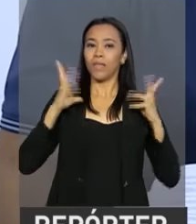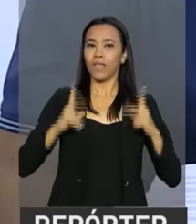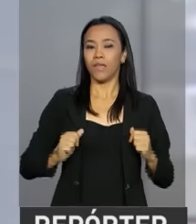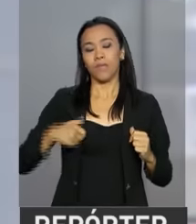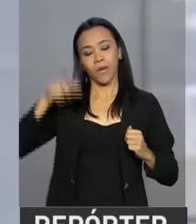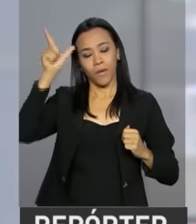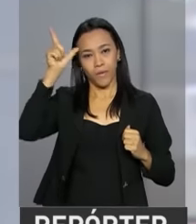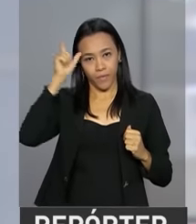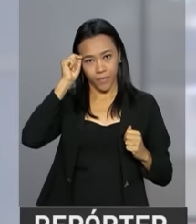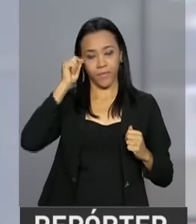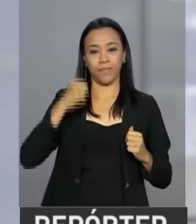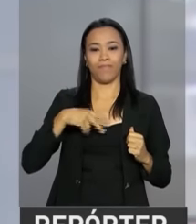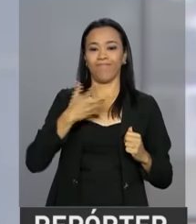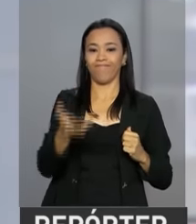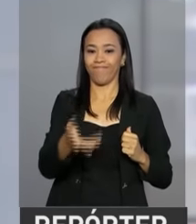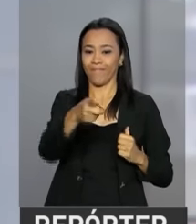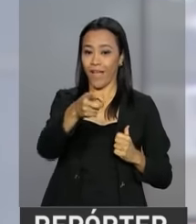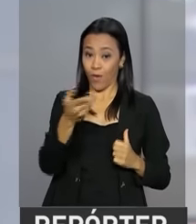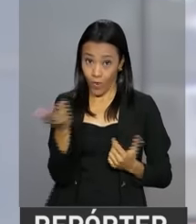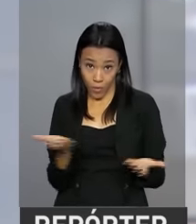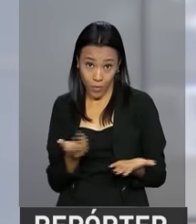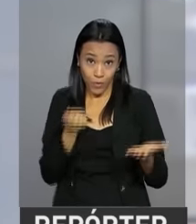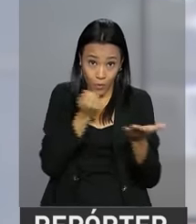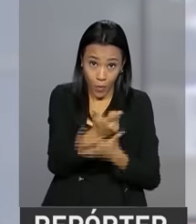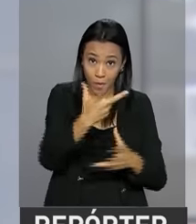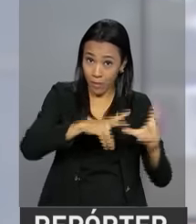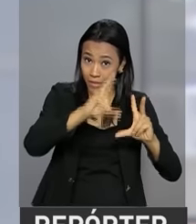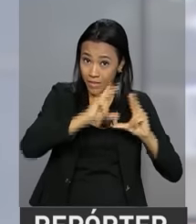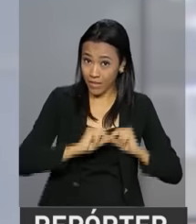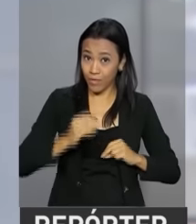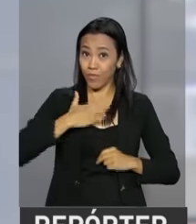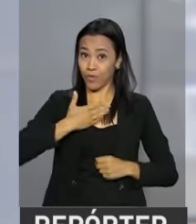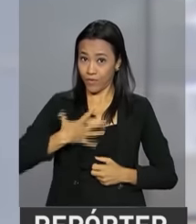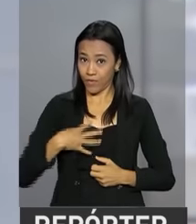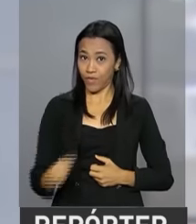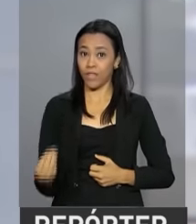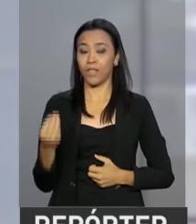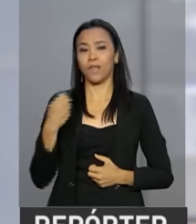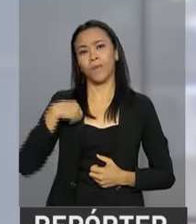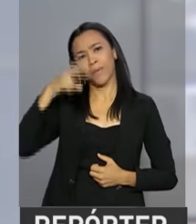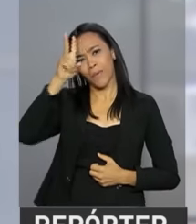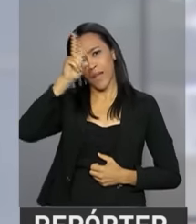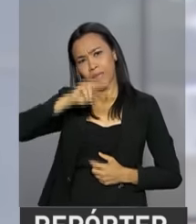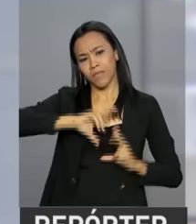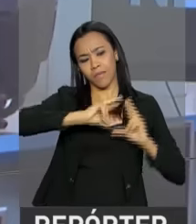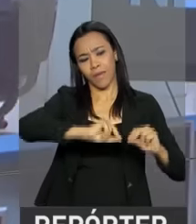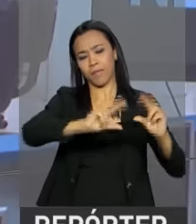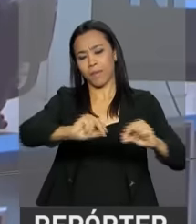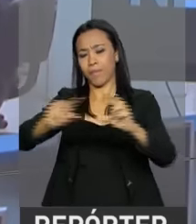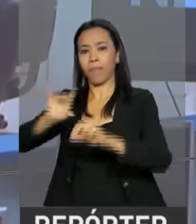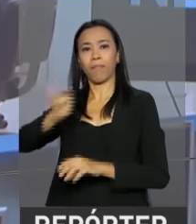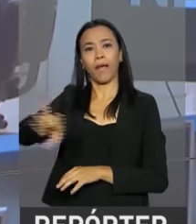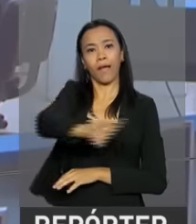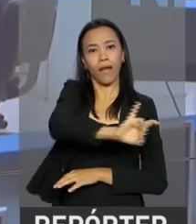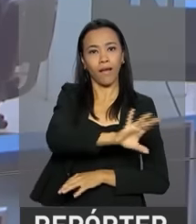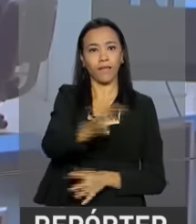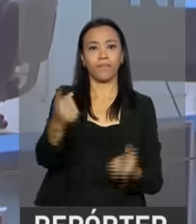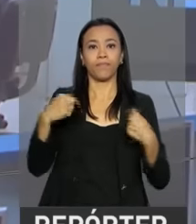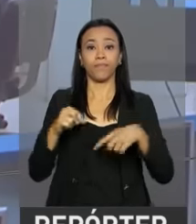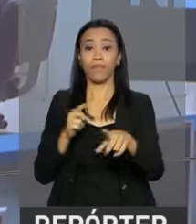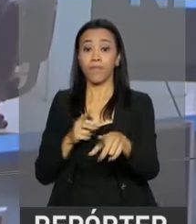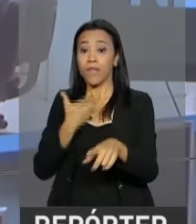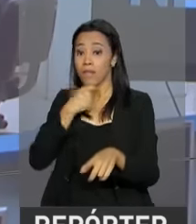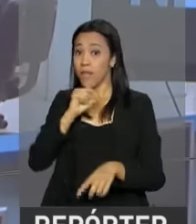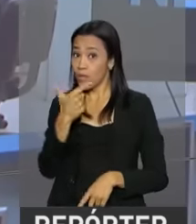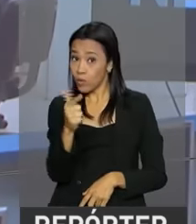tranquilo agora tá com o nome limpo eu posso comprar algum presente para meus filhos né uma lembrancinha para cada um Olha quem não